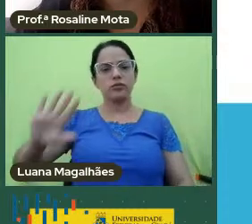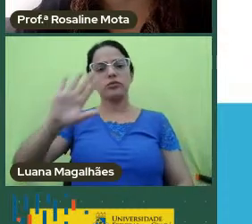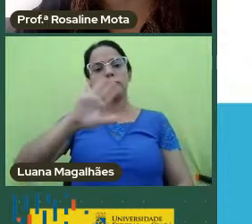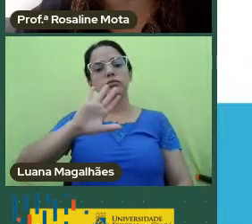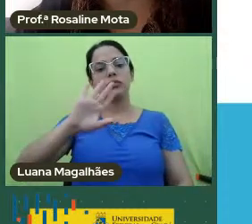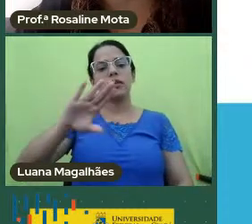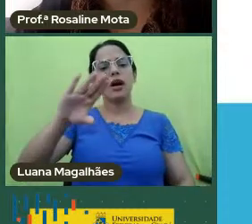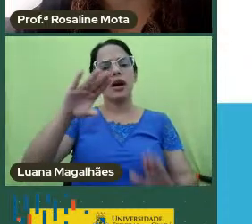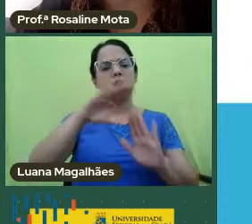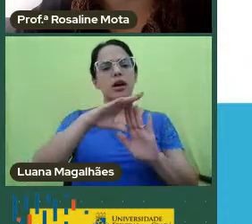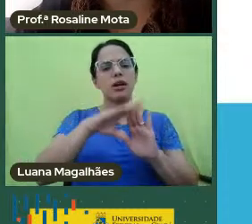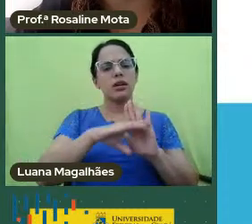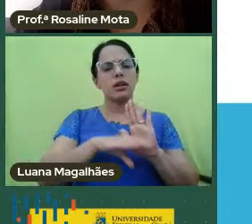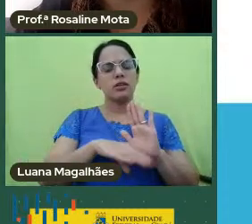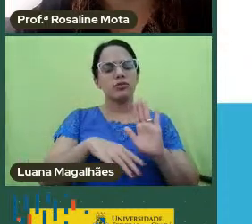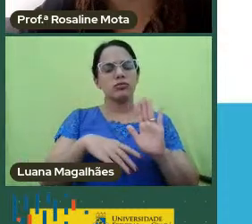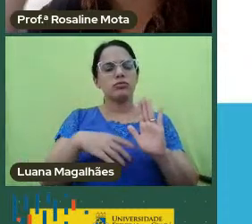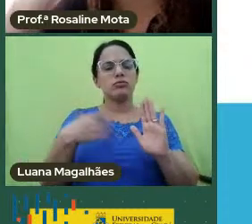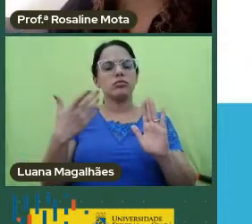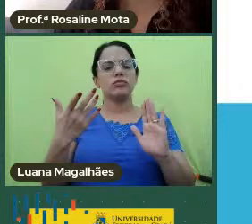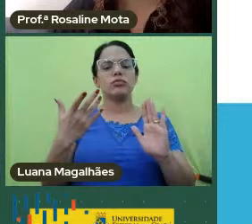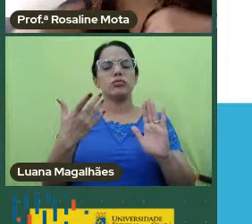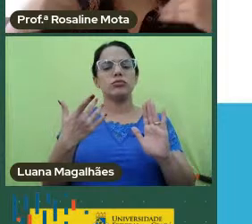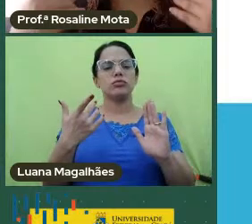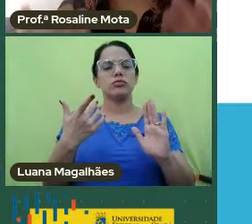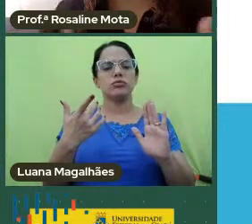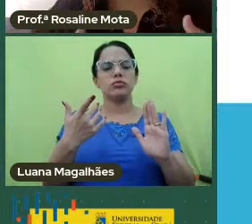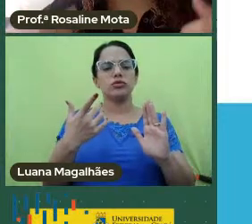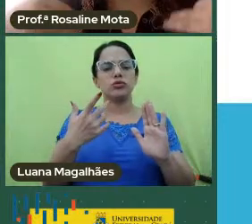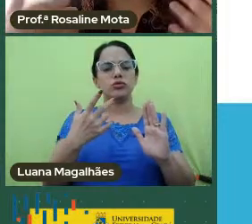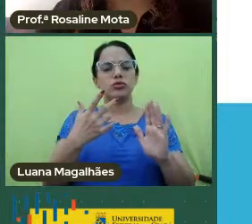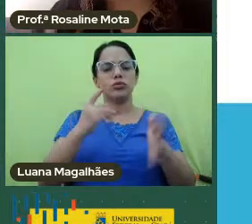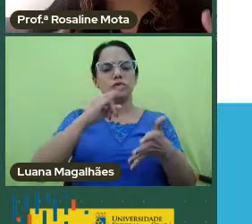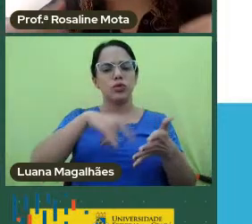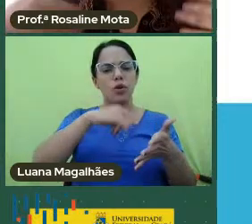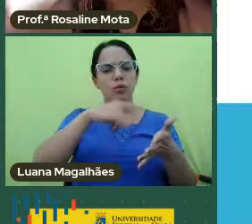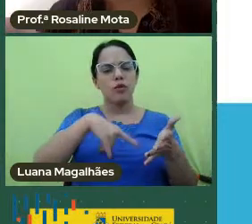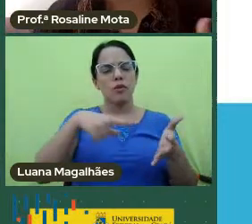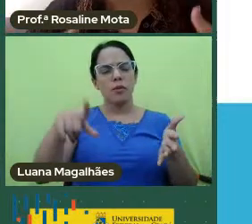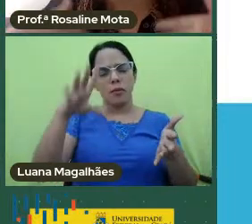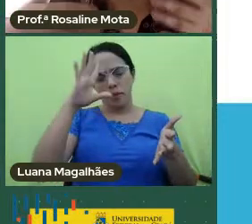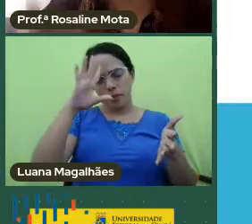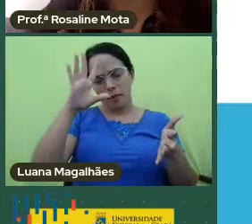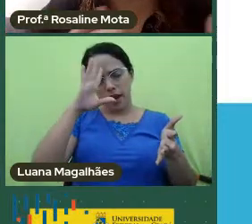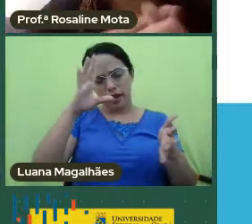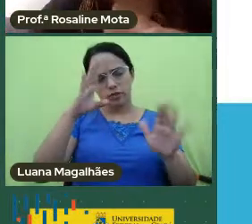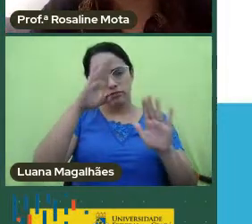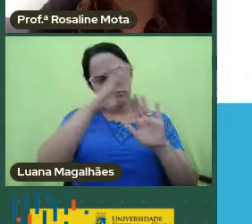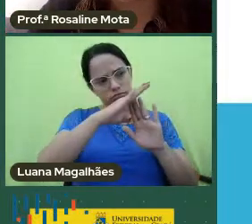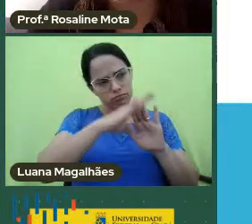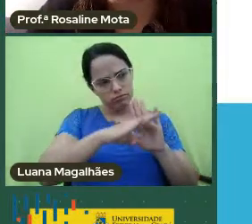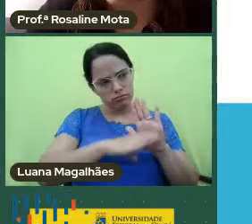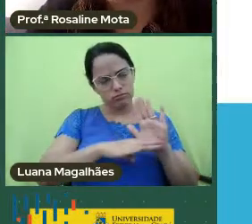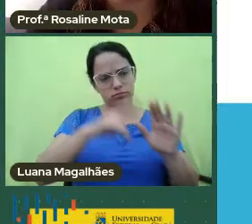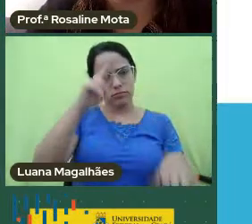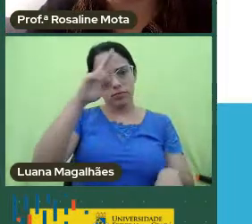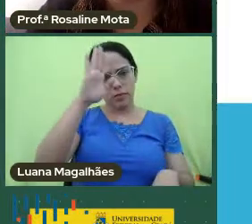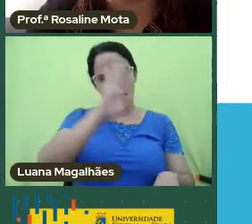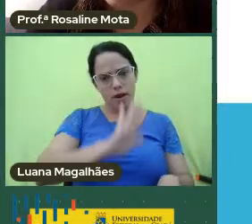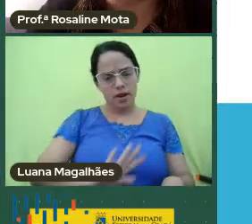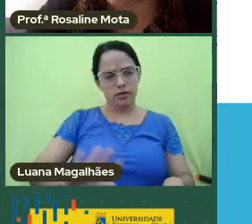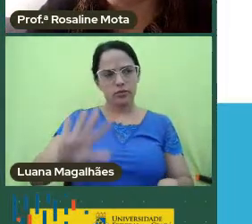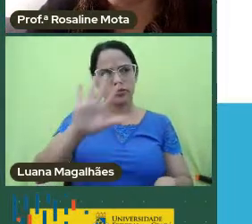listagem de eliminação de documentos. Vocês imaginem quantas listagens no país o